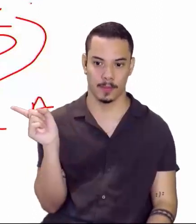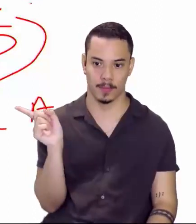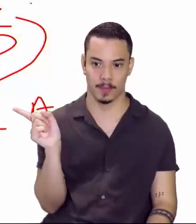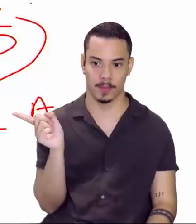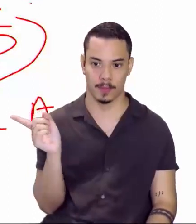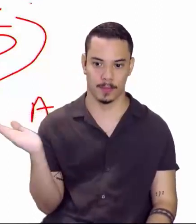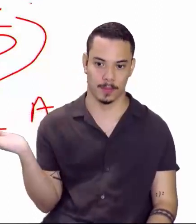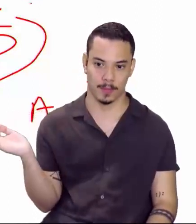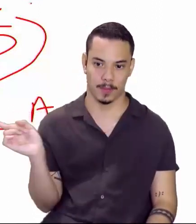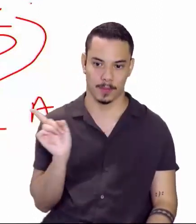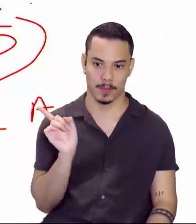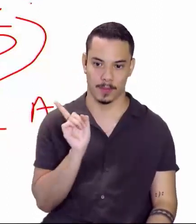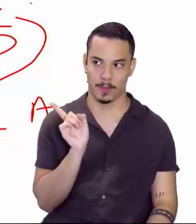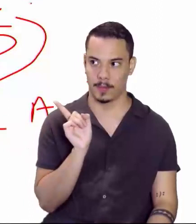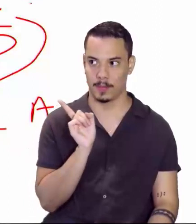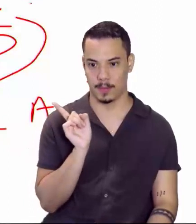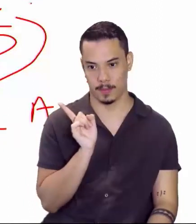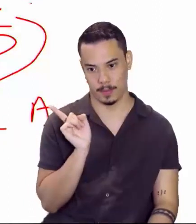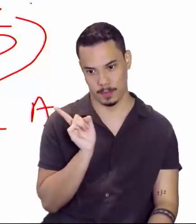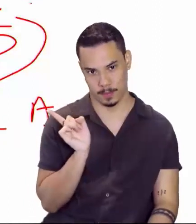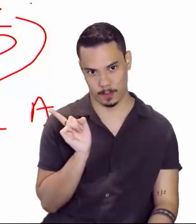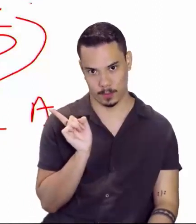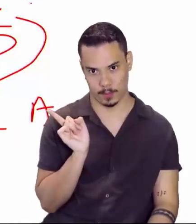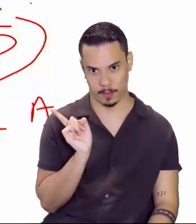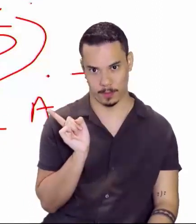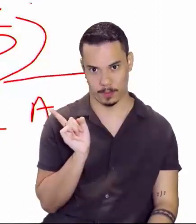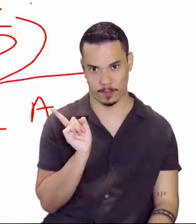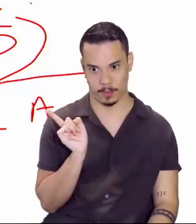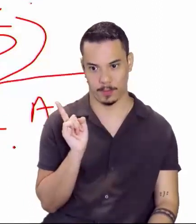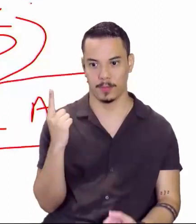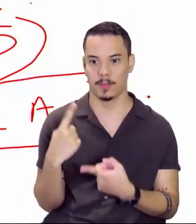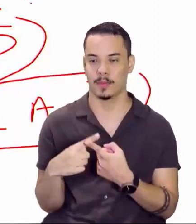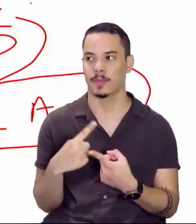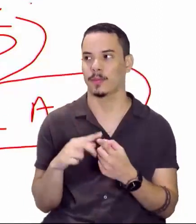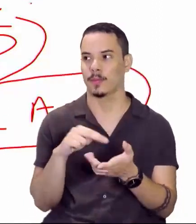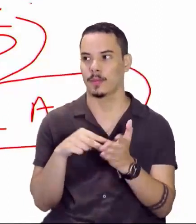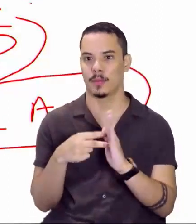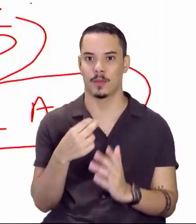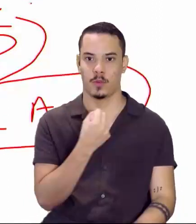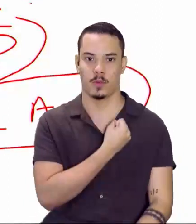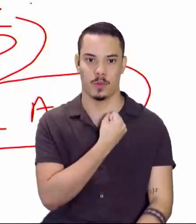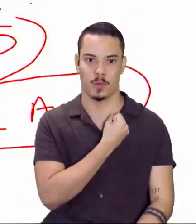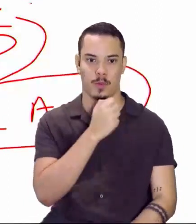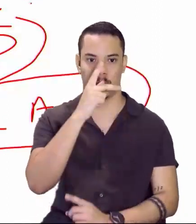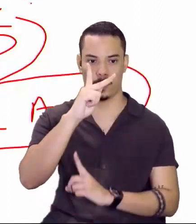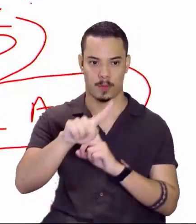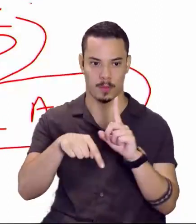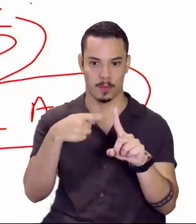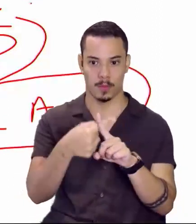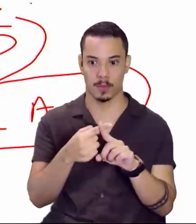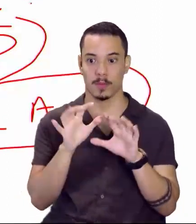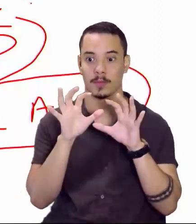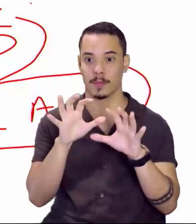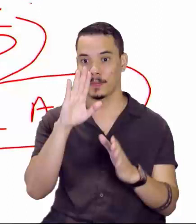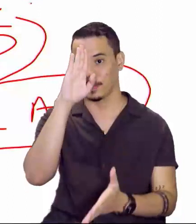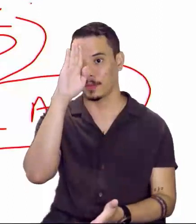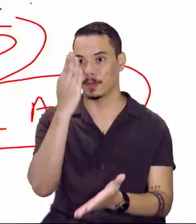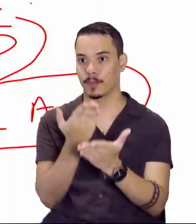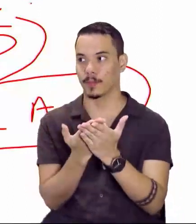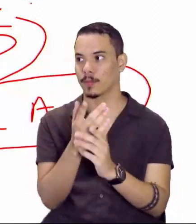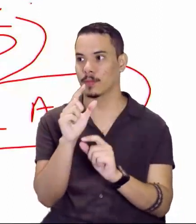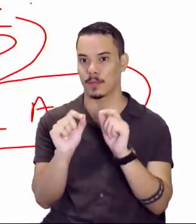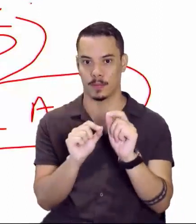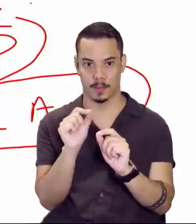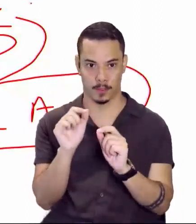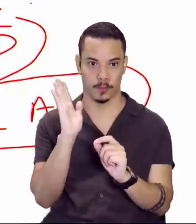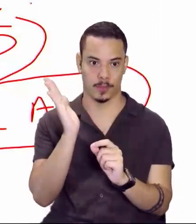a massa atômica menos Z, porque é o número de prótons. Sendo assim, eu acredito que